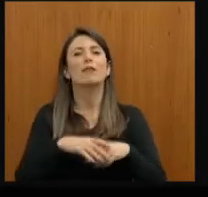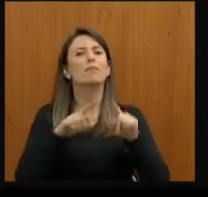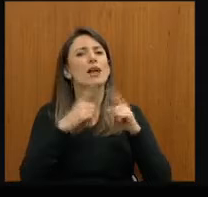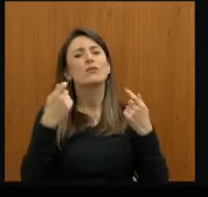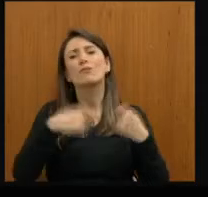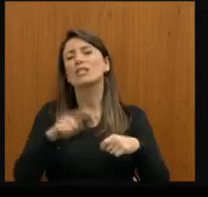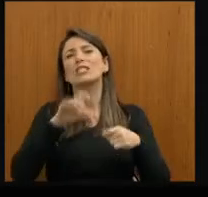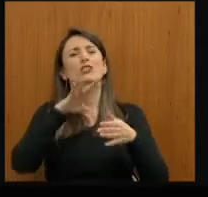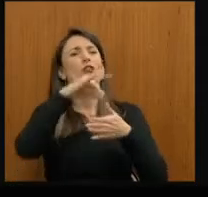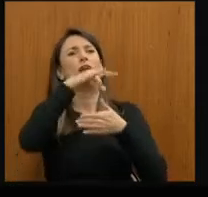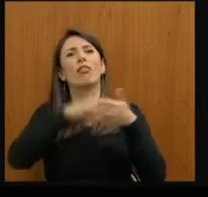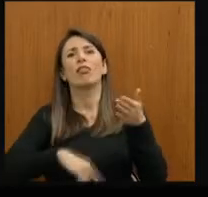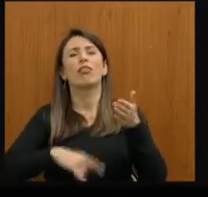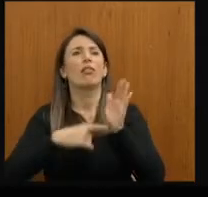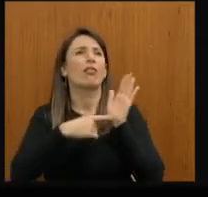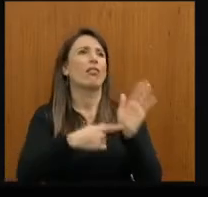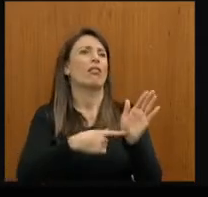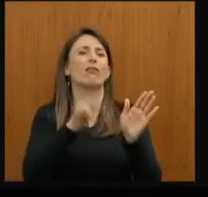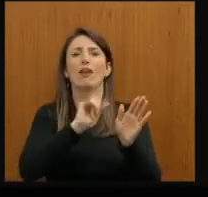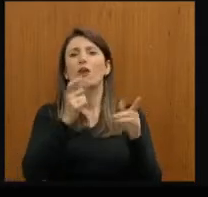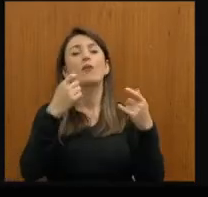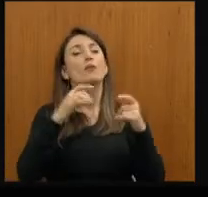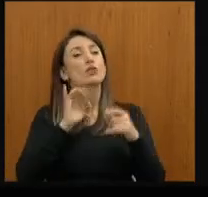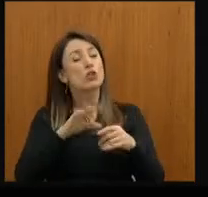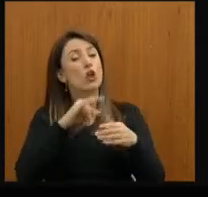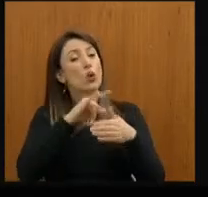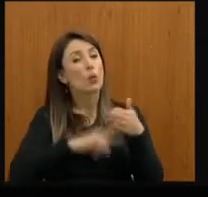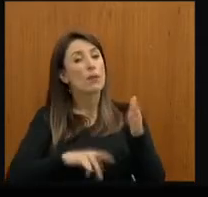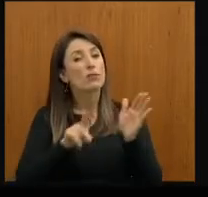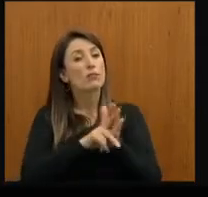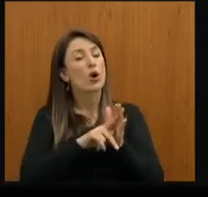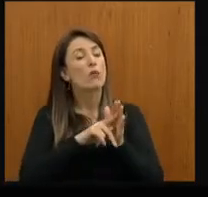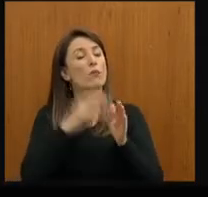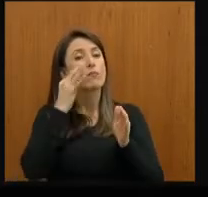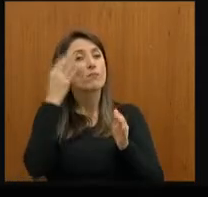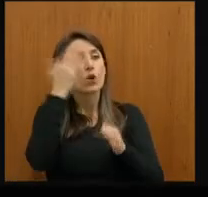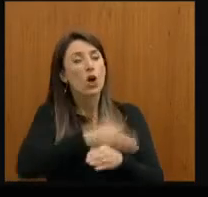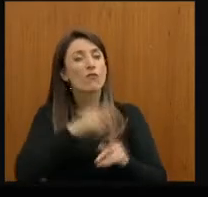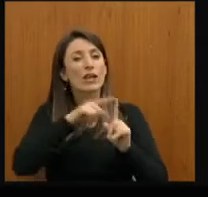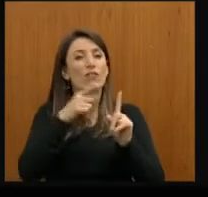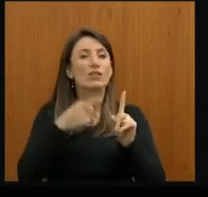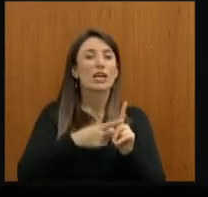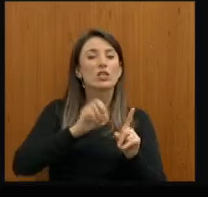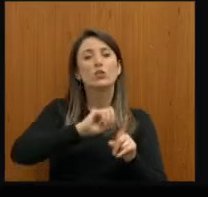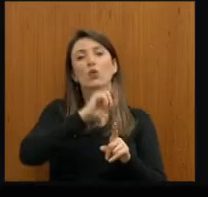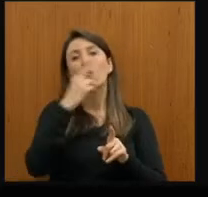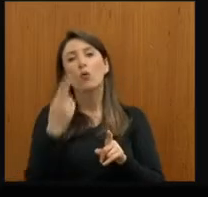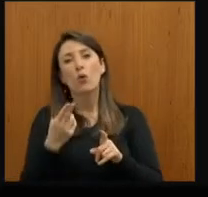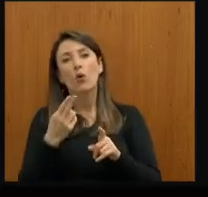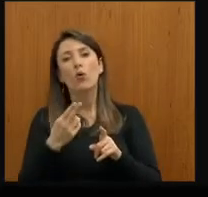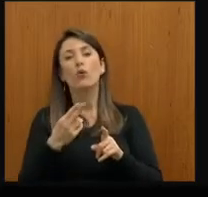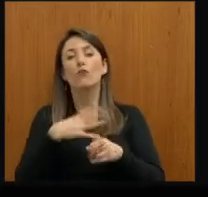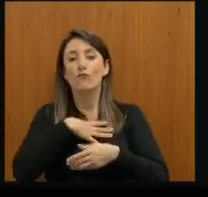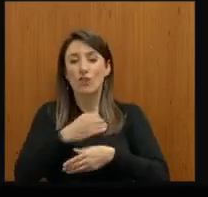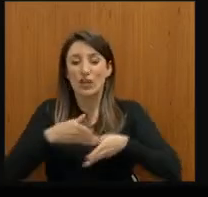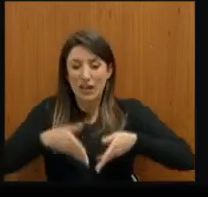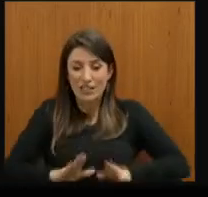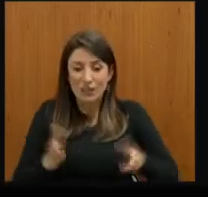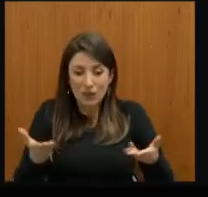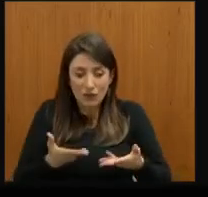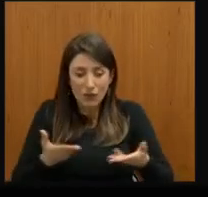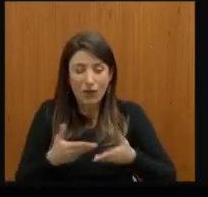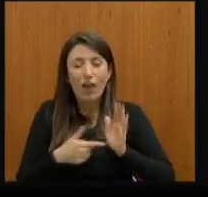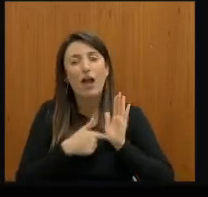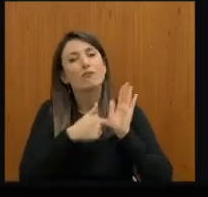um documento comprovando a gravidez ou com altere porque essa barreira que o pintou né de obrigatoriedade